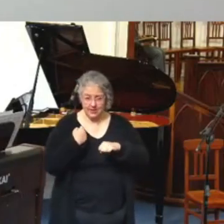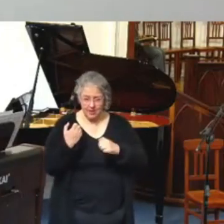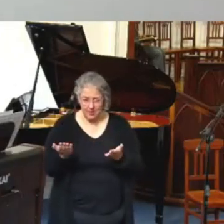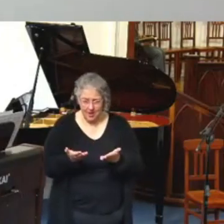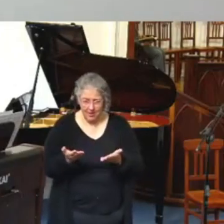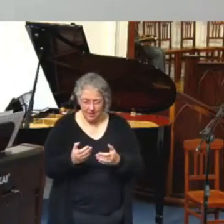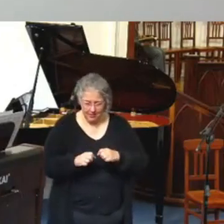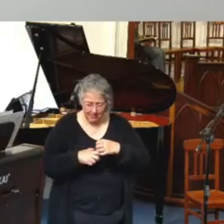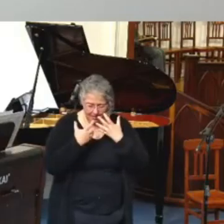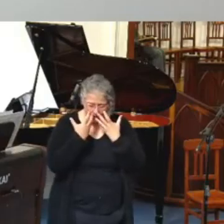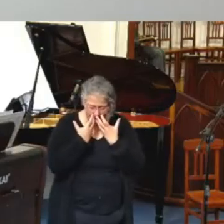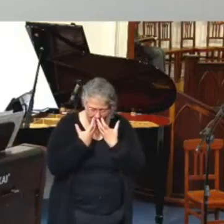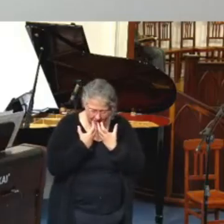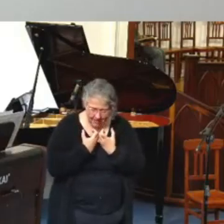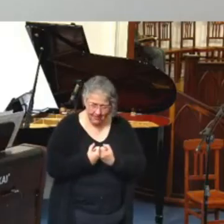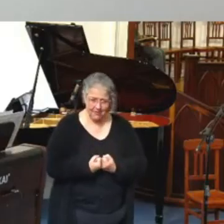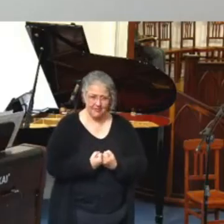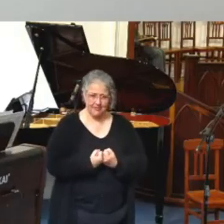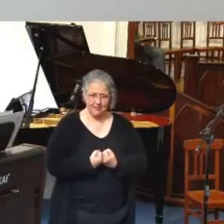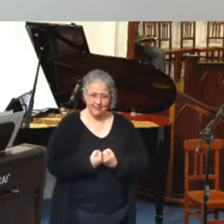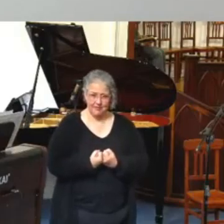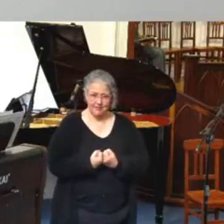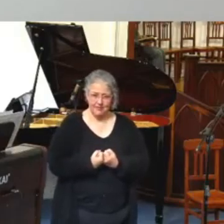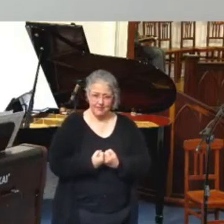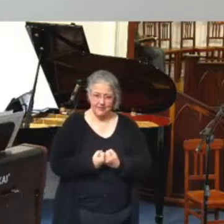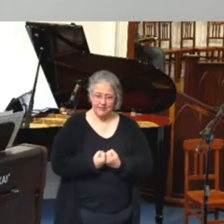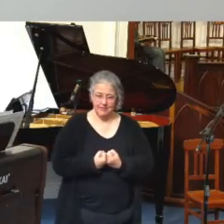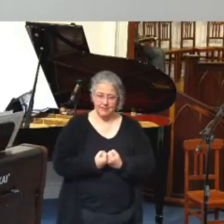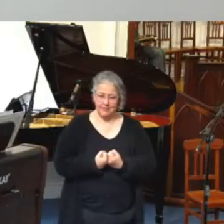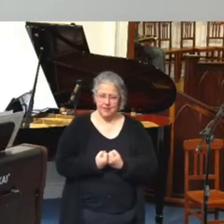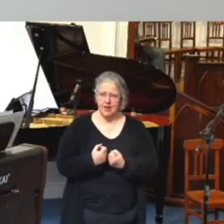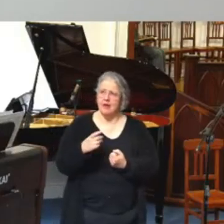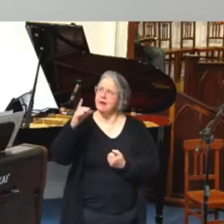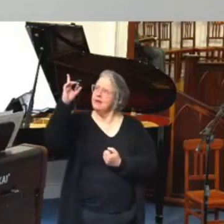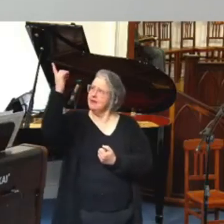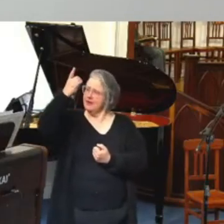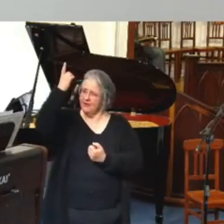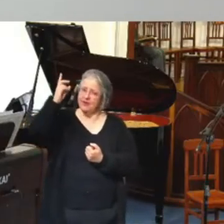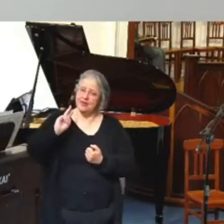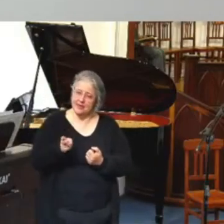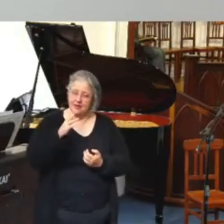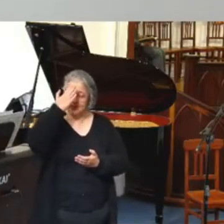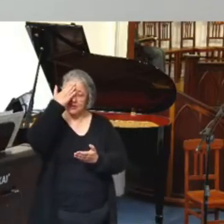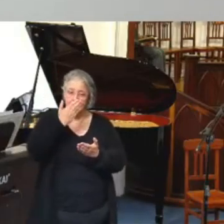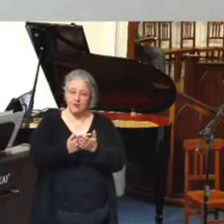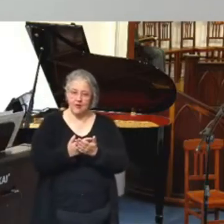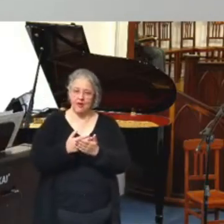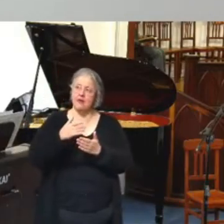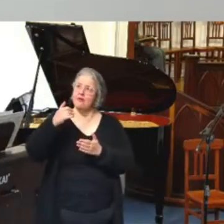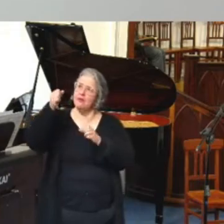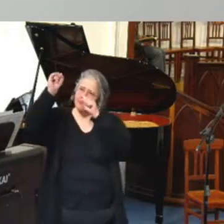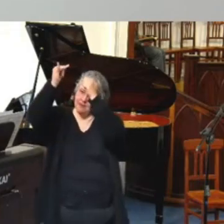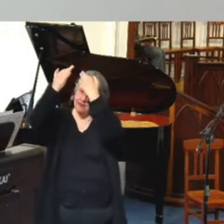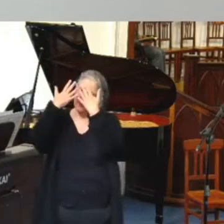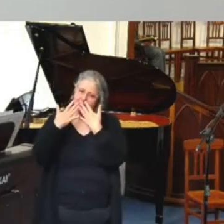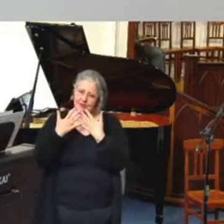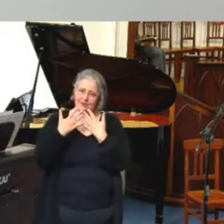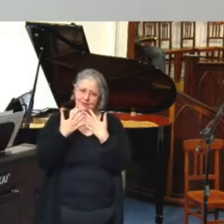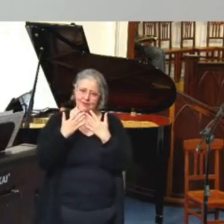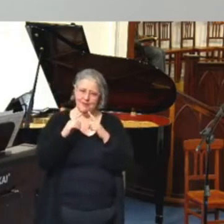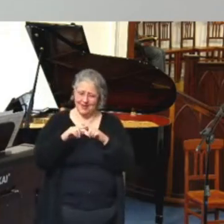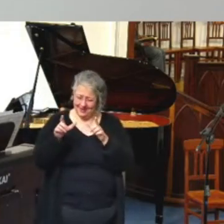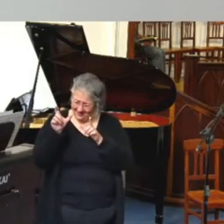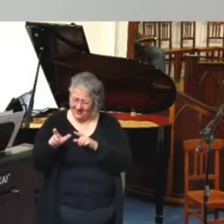não deixou de ser aquele que confiava na aliança de Deus, mas ele revelou a dor que estava tentando tomar